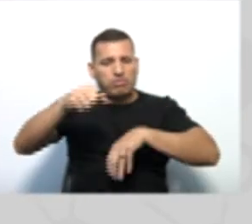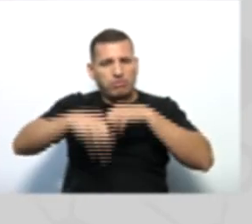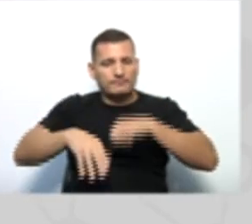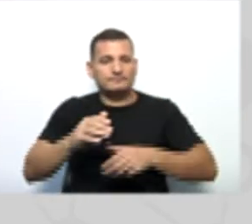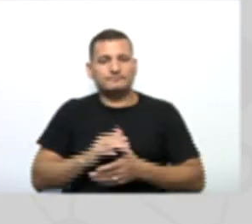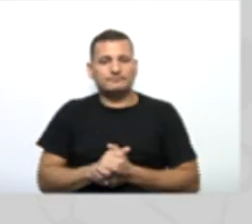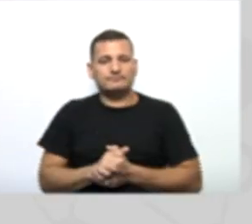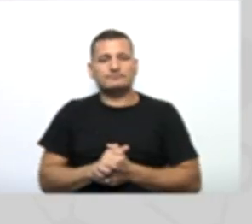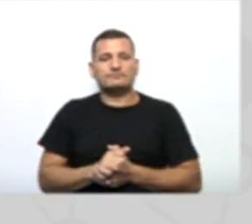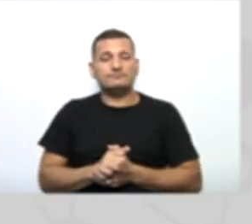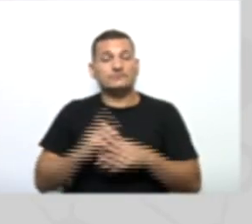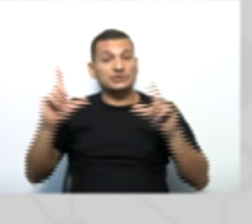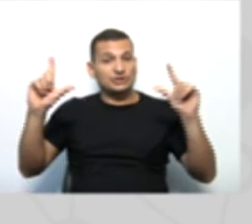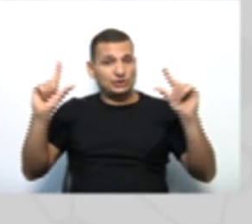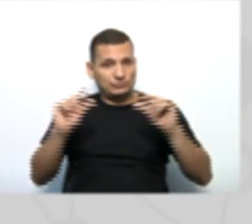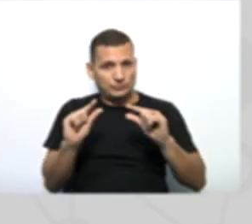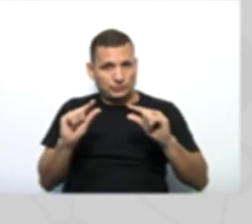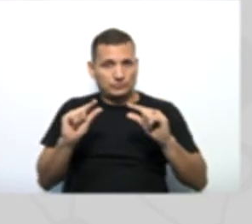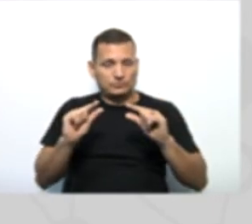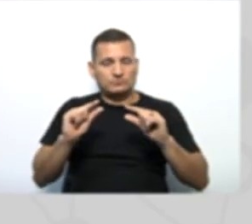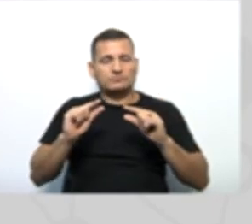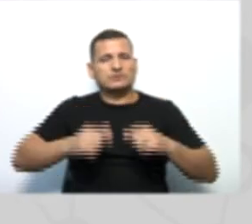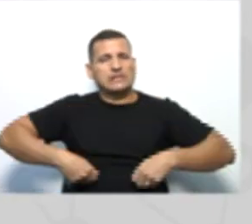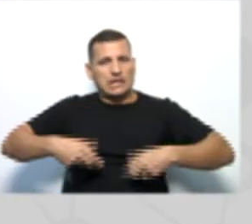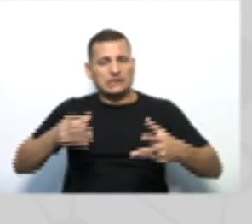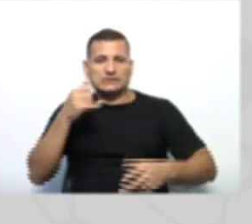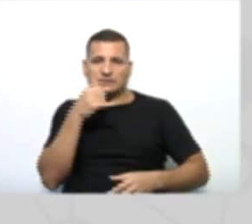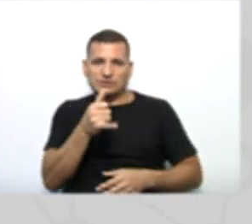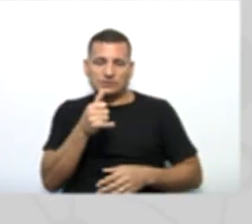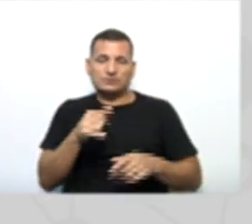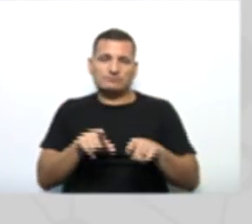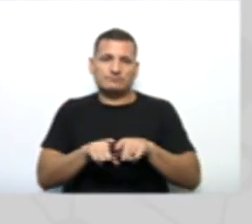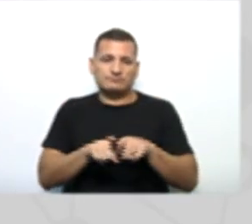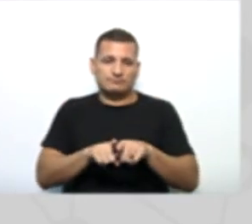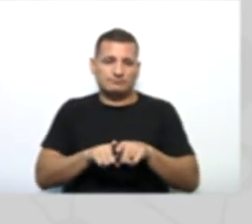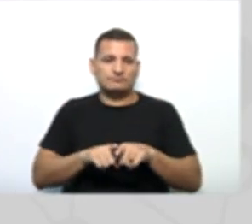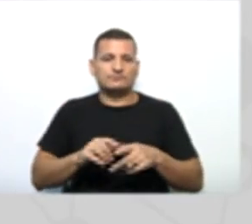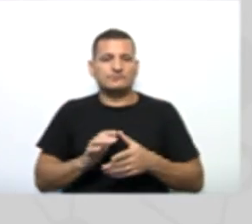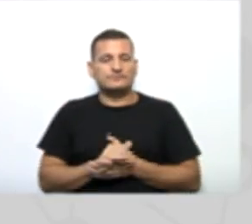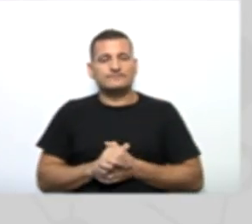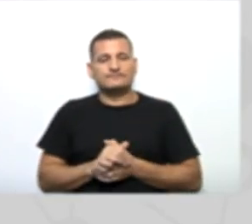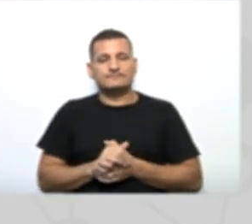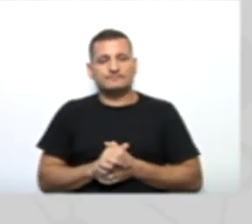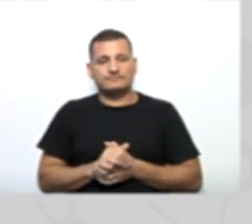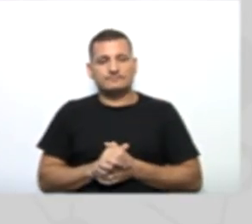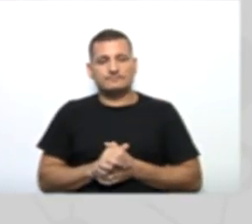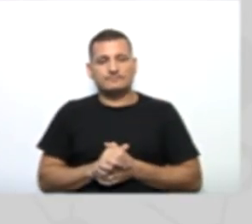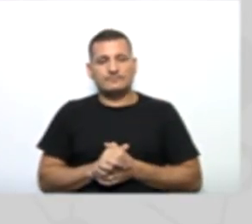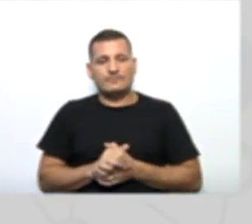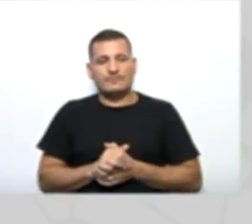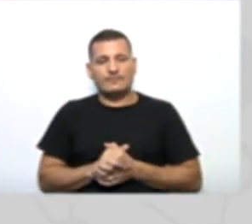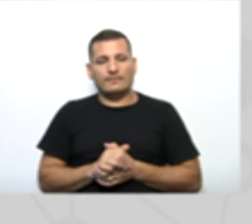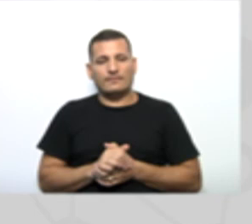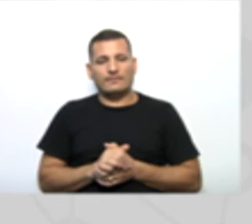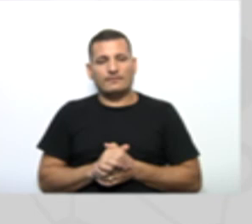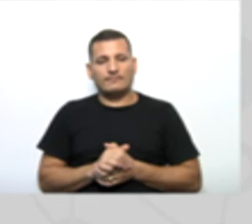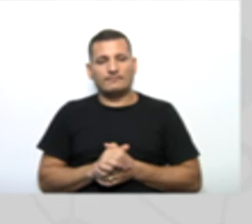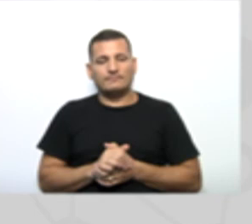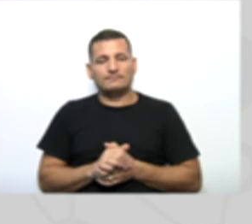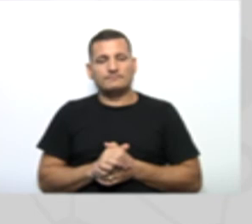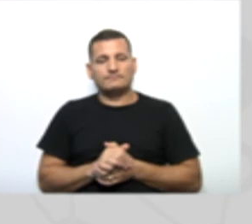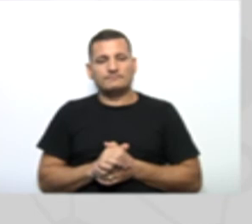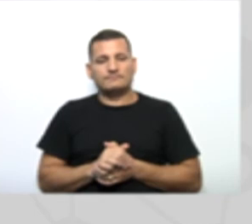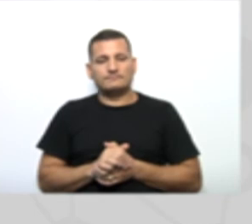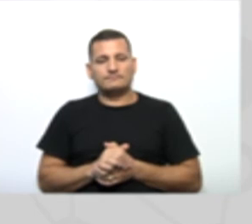mais. Reduza o consumo de energia elétrica. Meu filho, ó, você só paga aquilo que você consome. Está pagando caro porque você está consumindo demais,